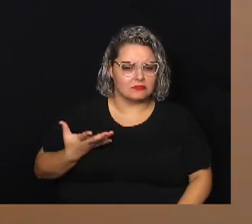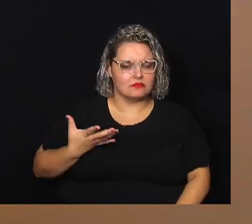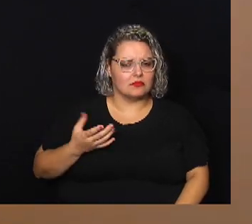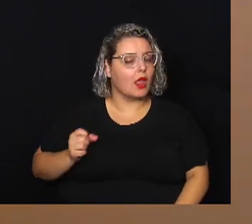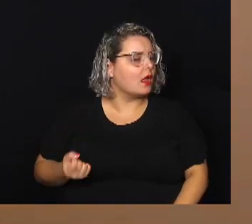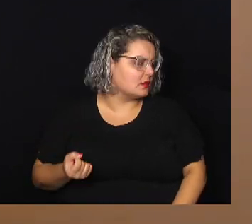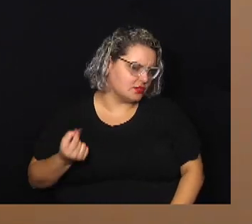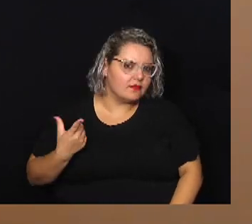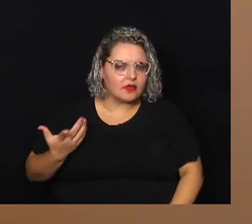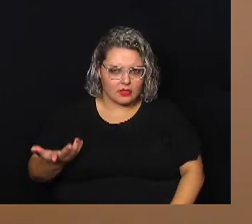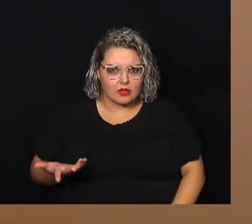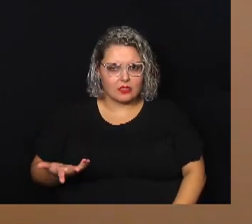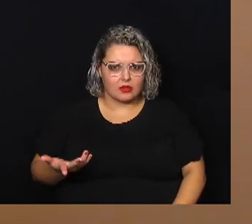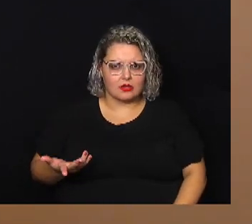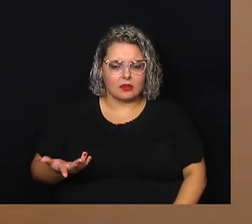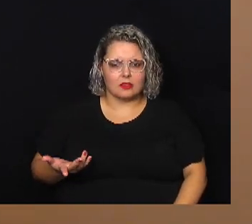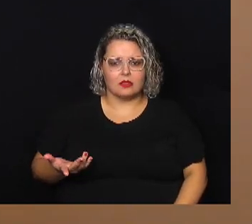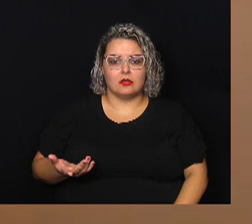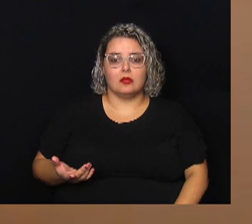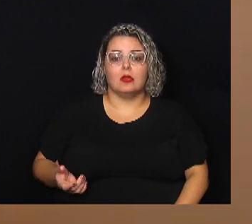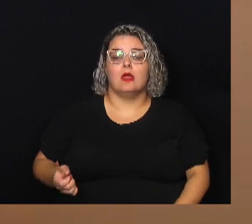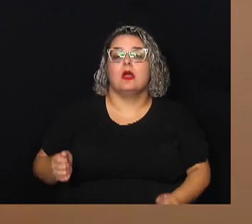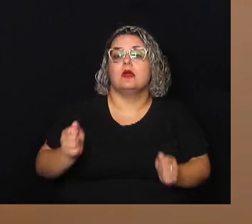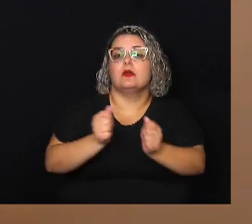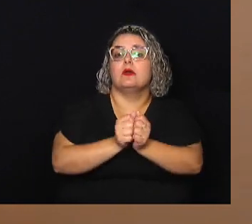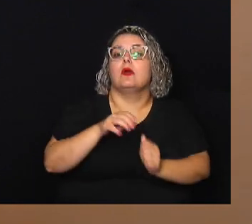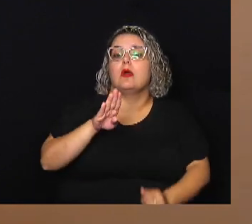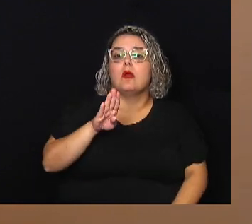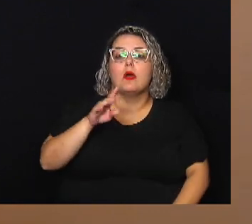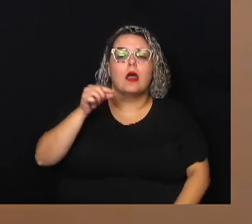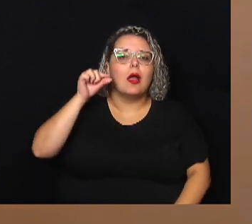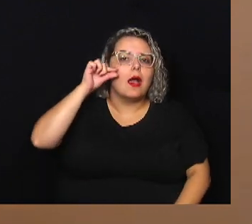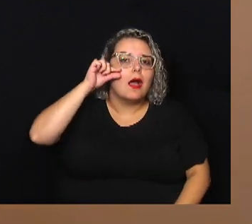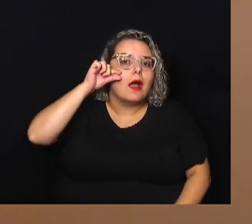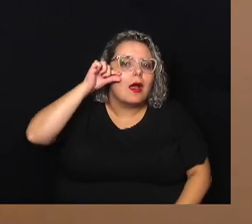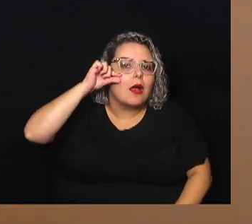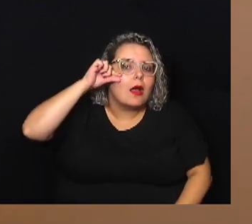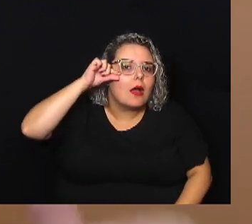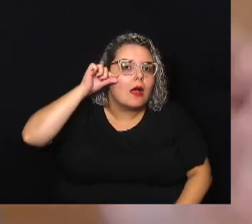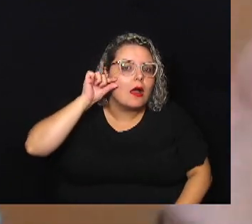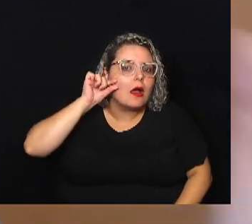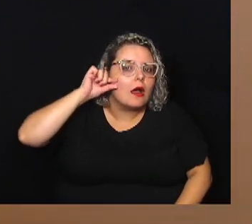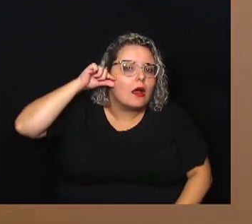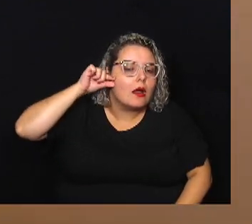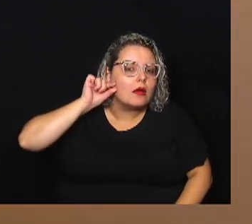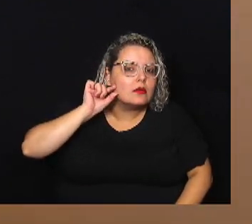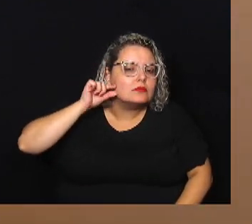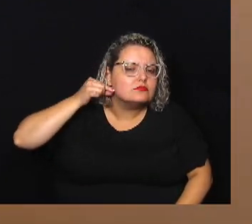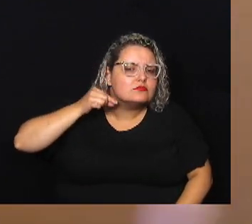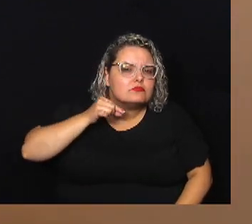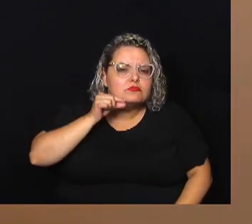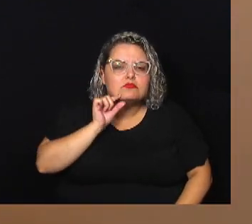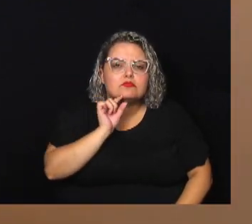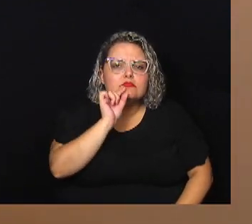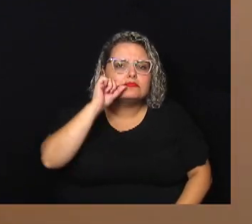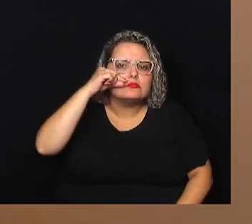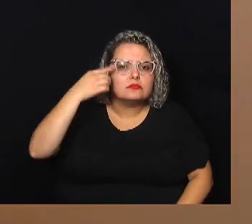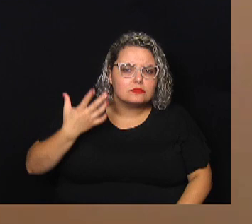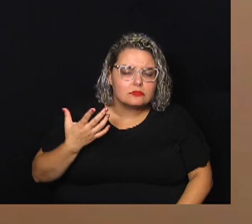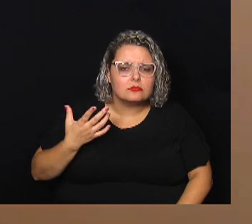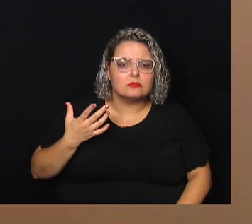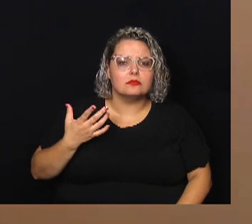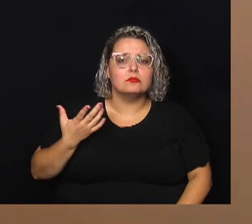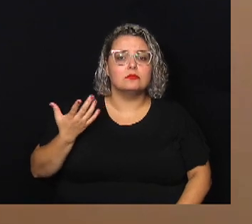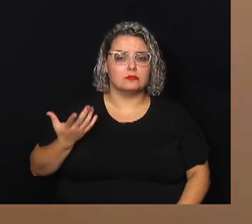assimétrica. Junto do A vem o B, que são as bordas. Geralmente, lesões assimétricas têm bordas